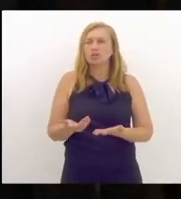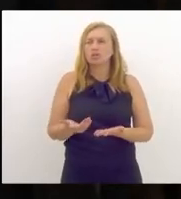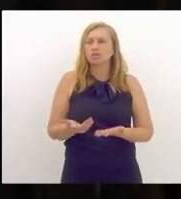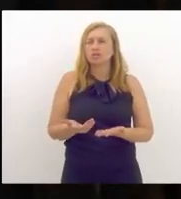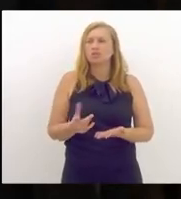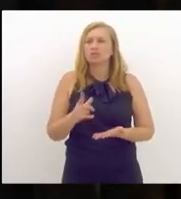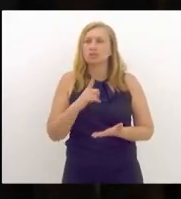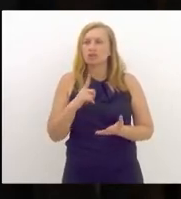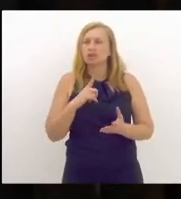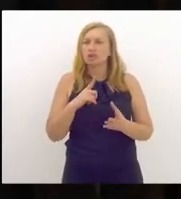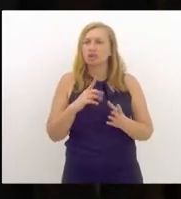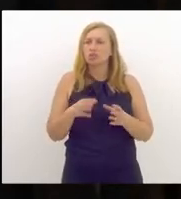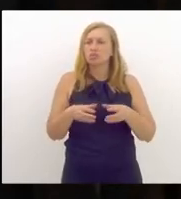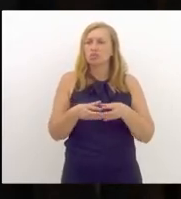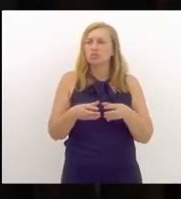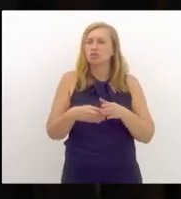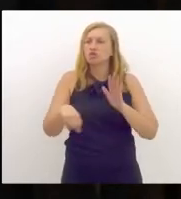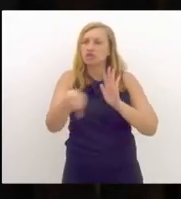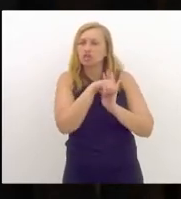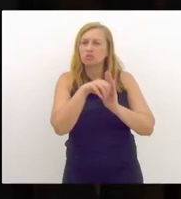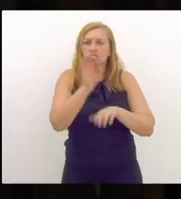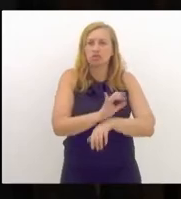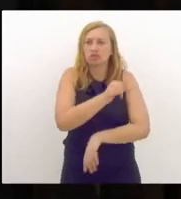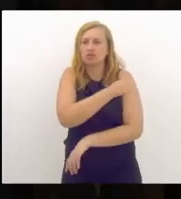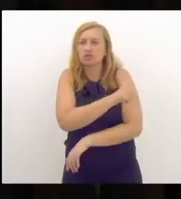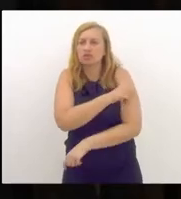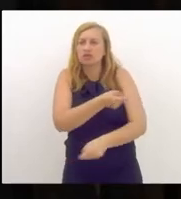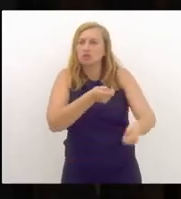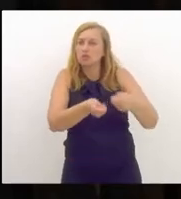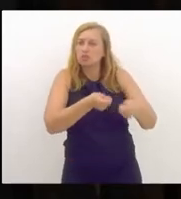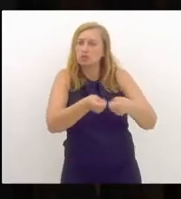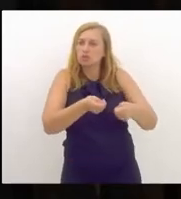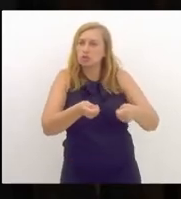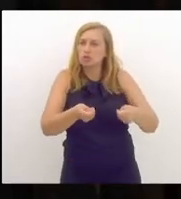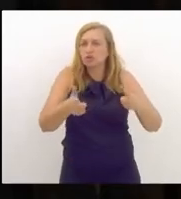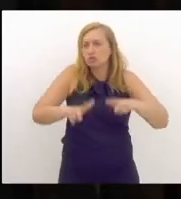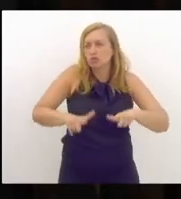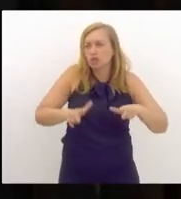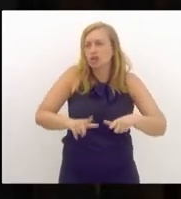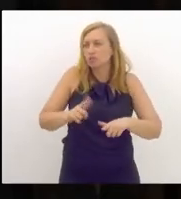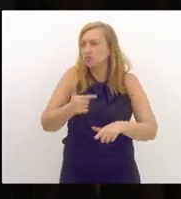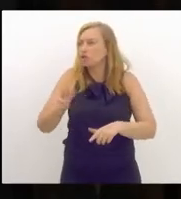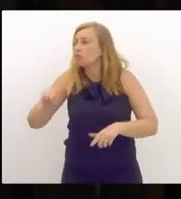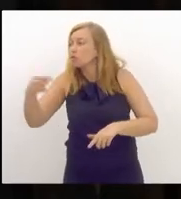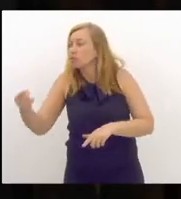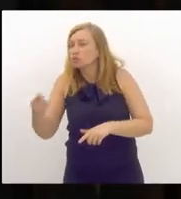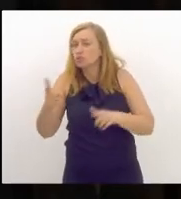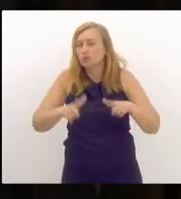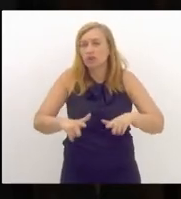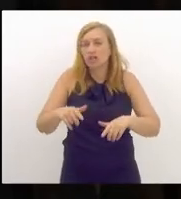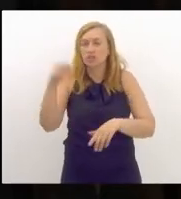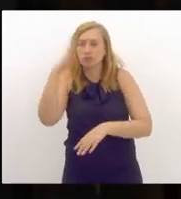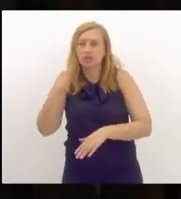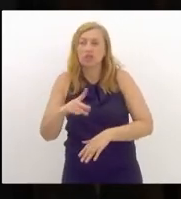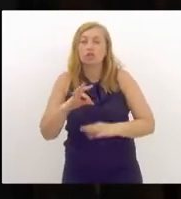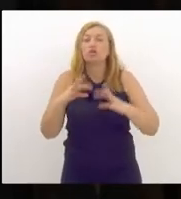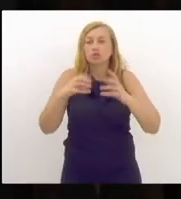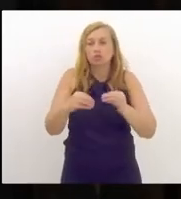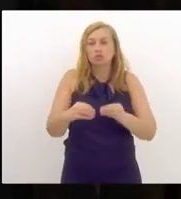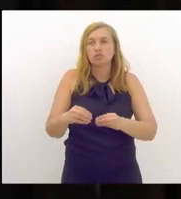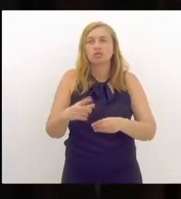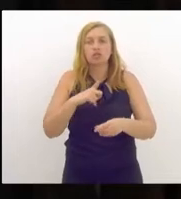no estado do Rio de Janeiro tem controle territorial como não tem nenhum outro lugar do Brasil tudo tem uma história